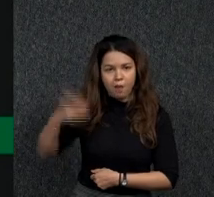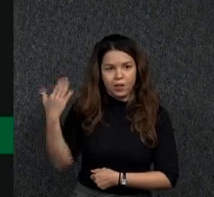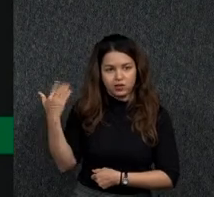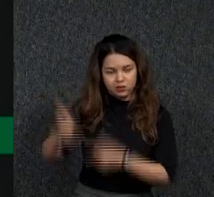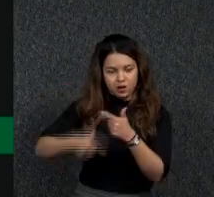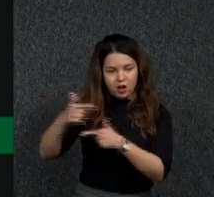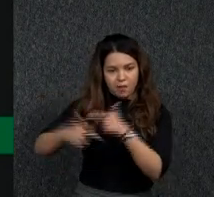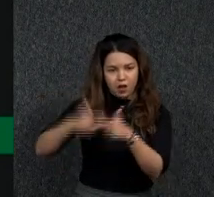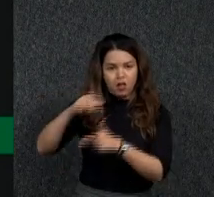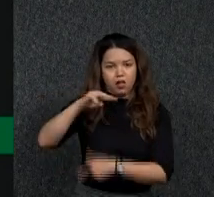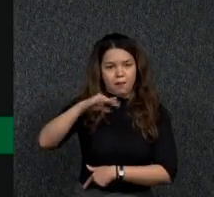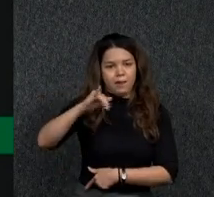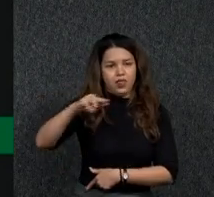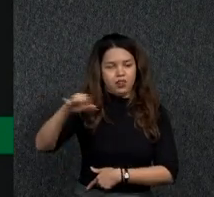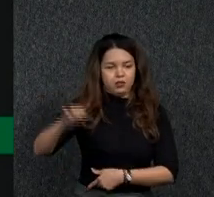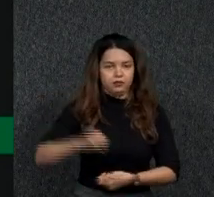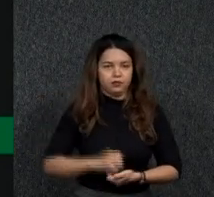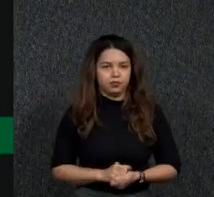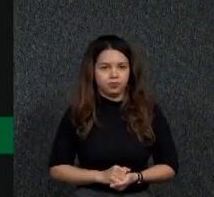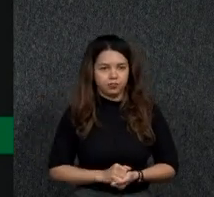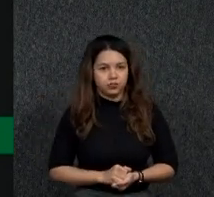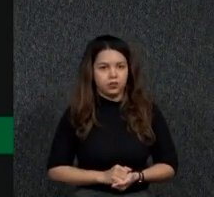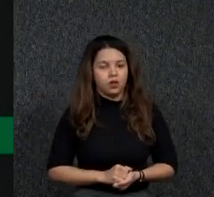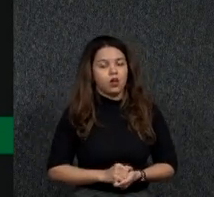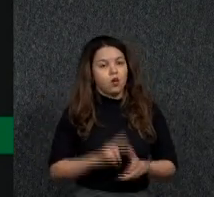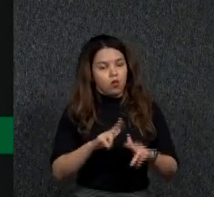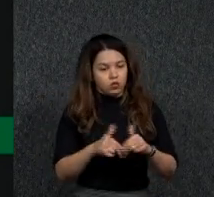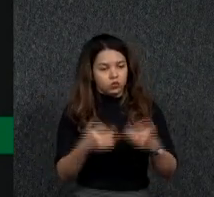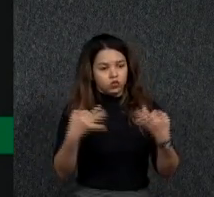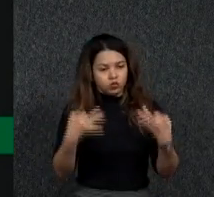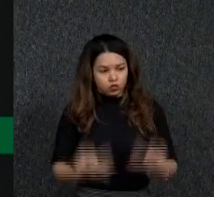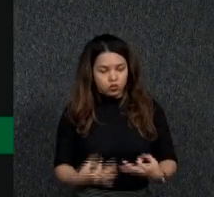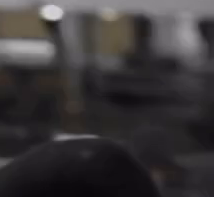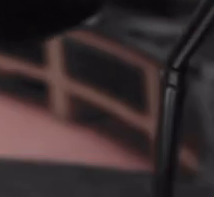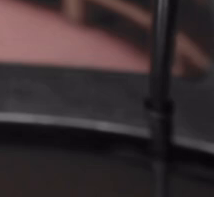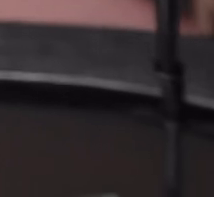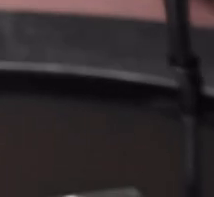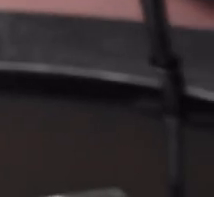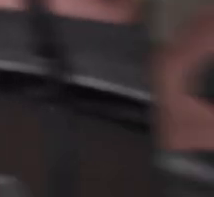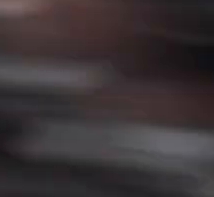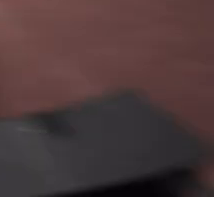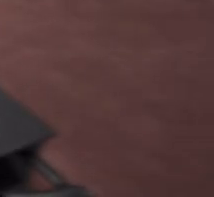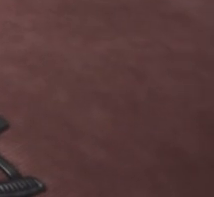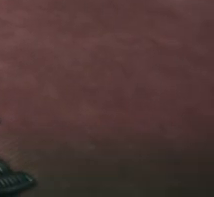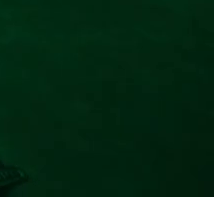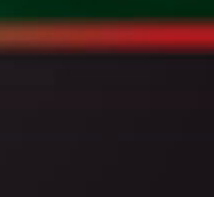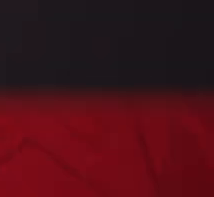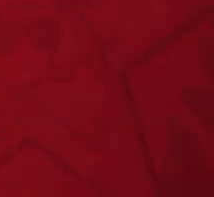incluindo esta rodovia no programa Estrada Boa.